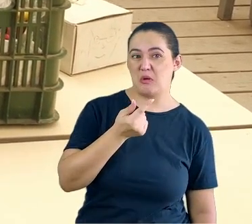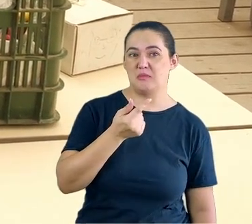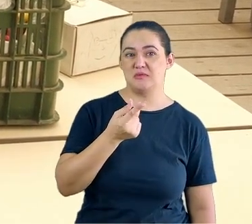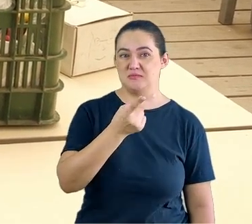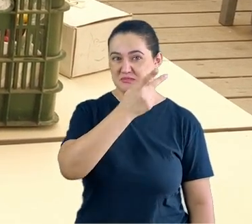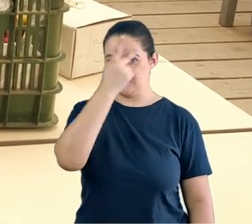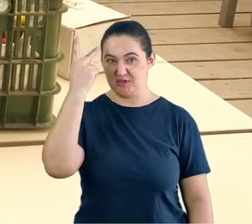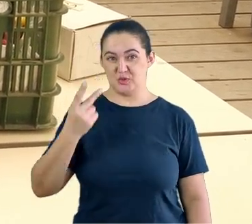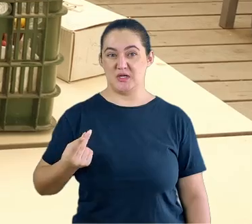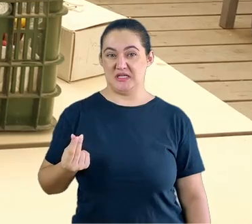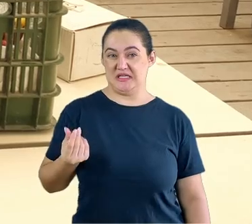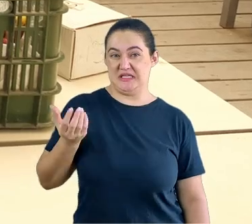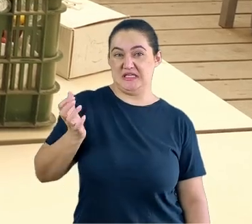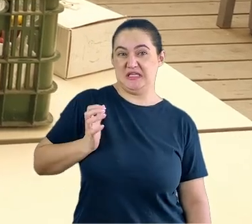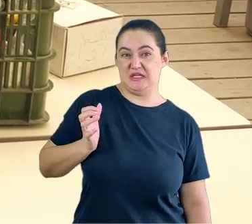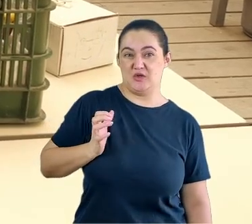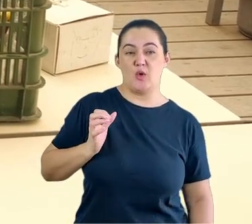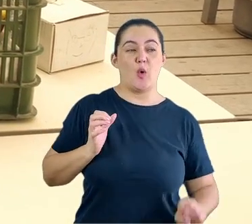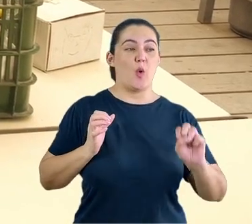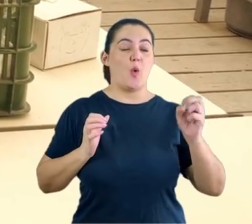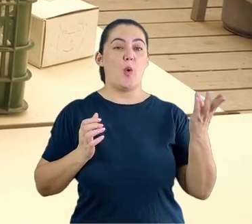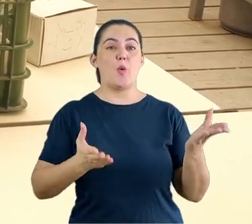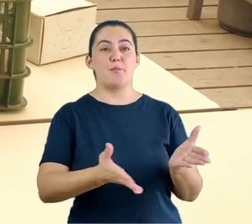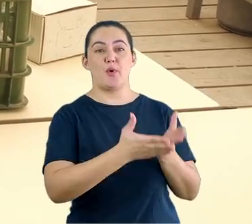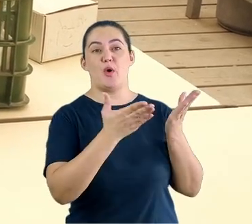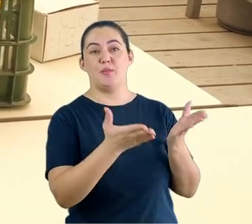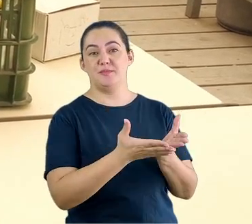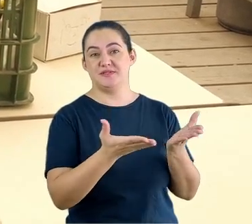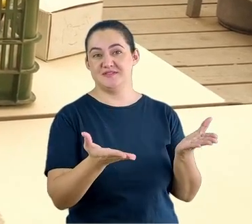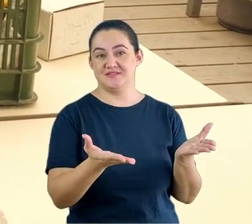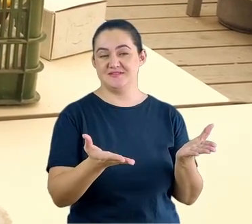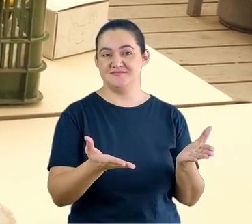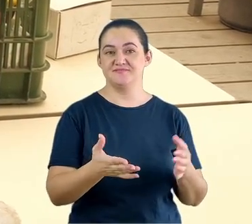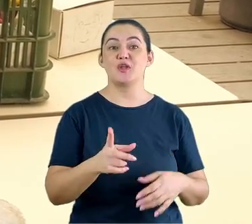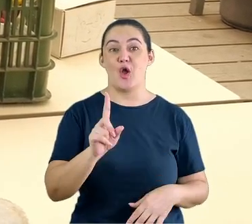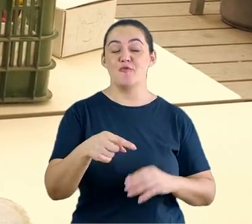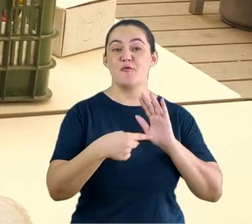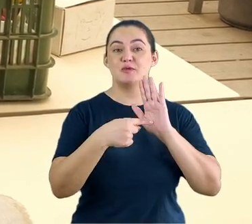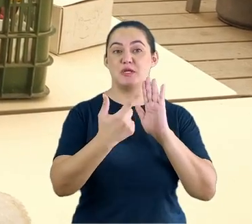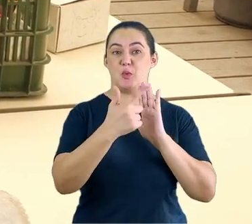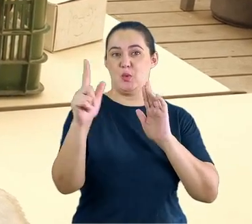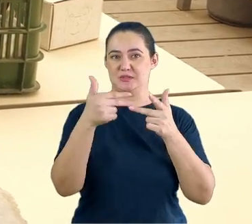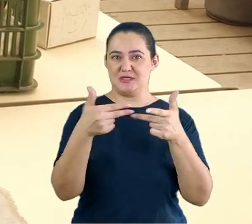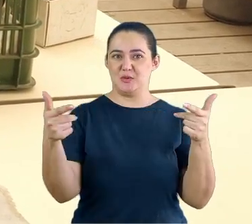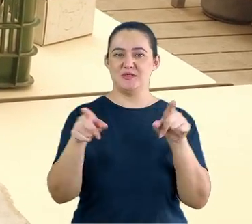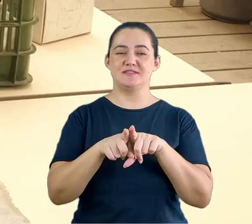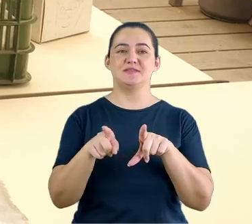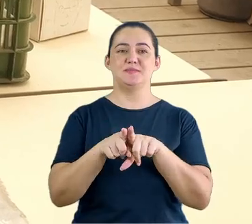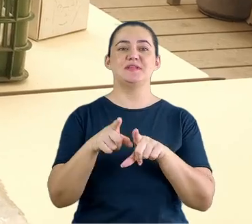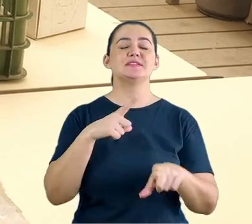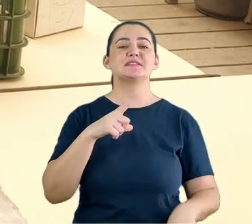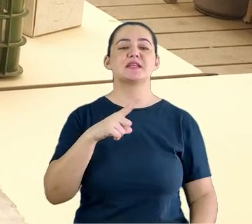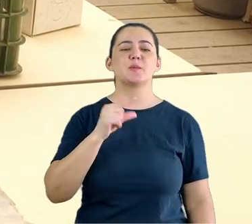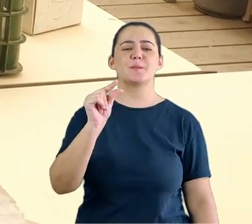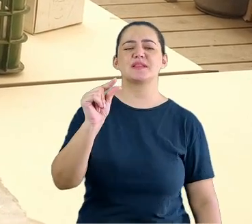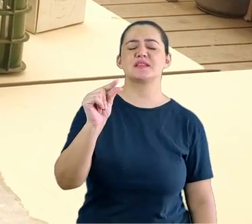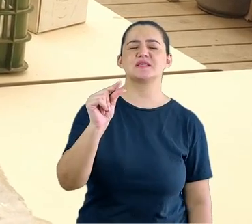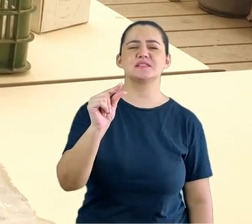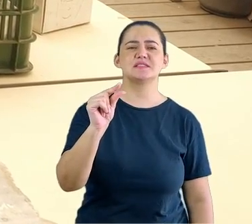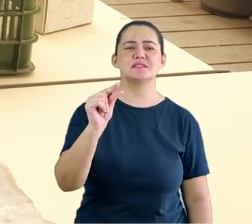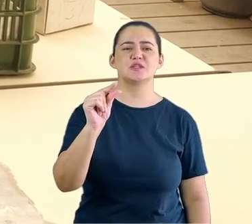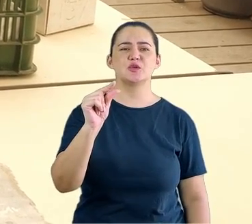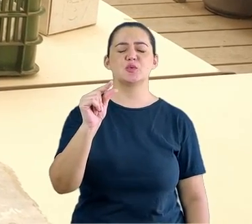alguém rico, alguém pobre? Opa, quase caiu aqui. Falando em mulher, eu vou aqui mostrar para vocês que eu tenho também um